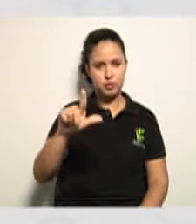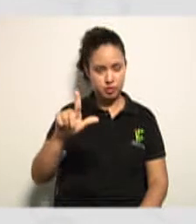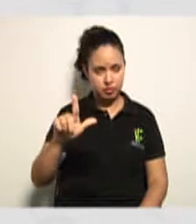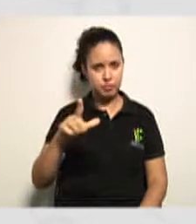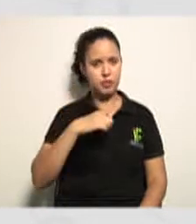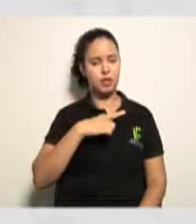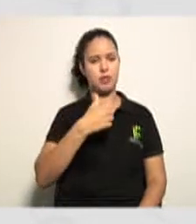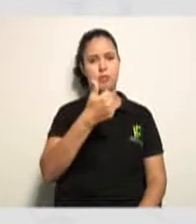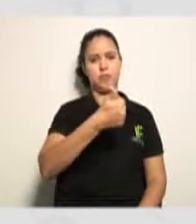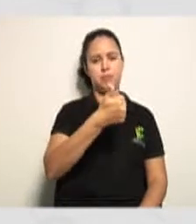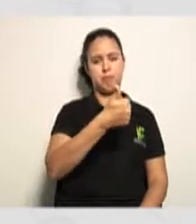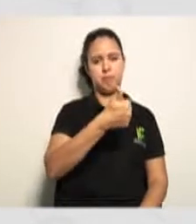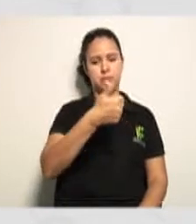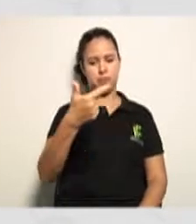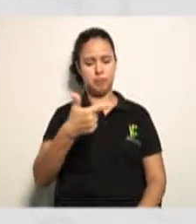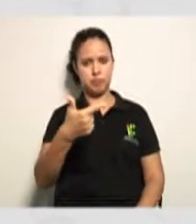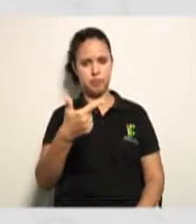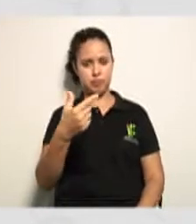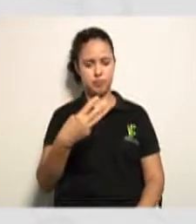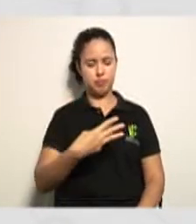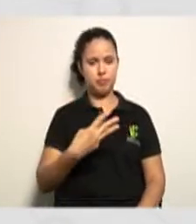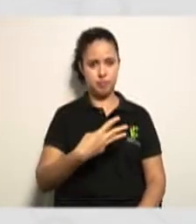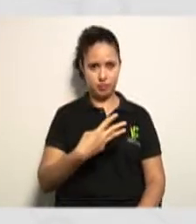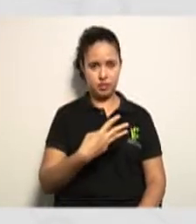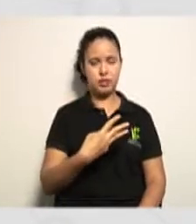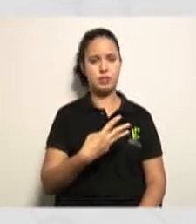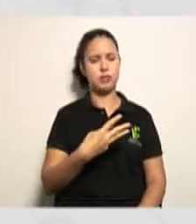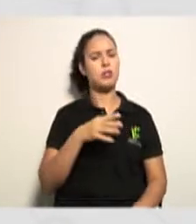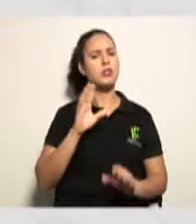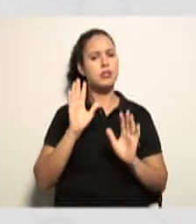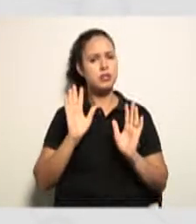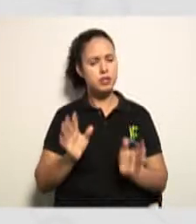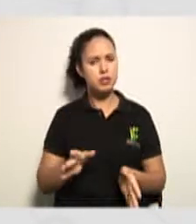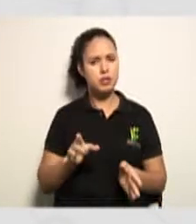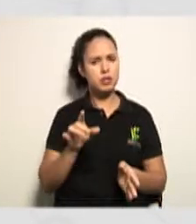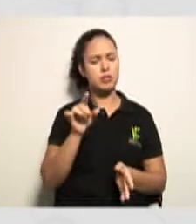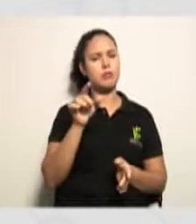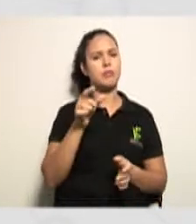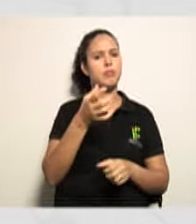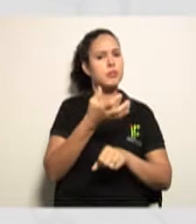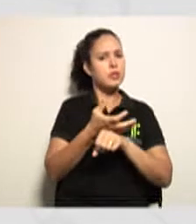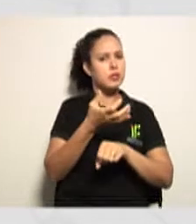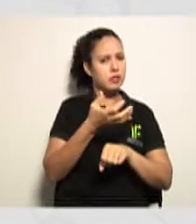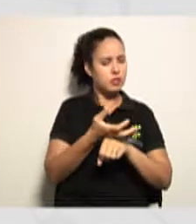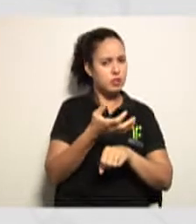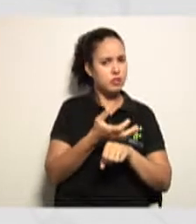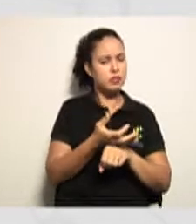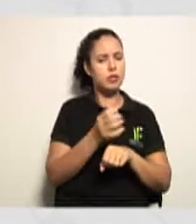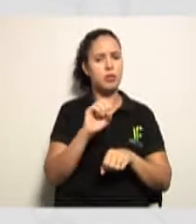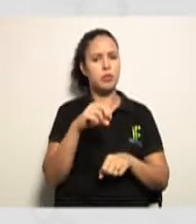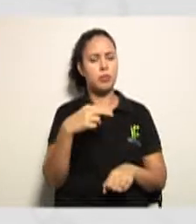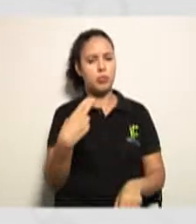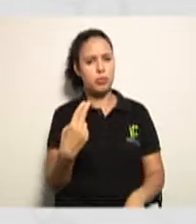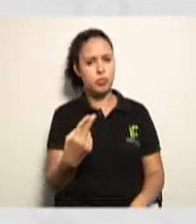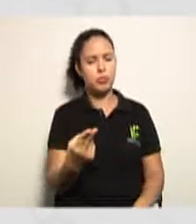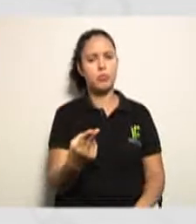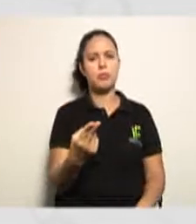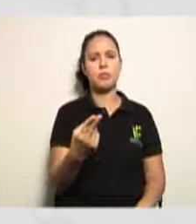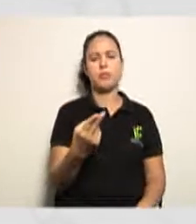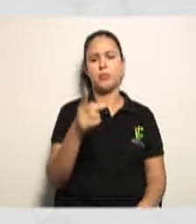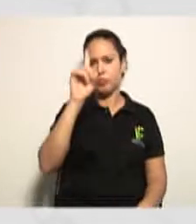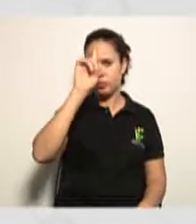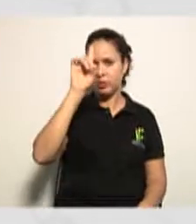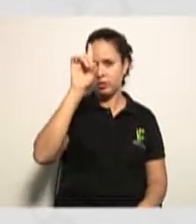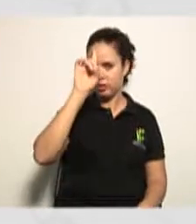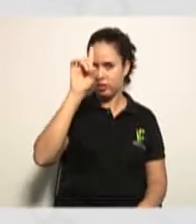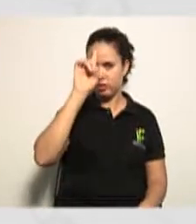vocês já viram em relação a esses setores em algum momento no dia a dia lá nas disciplinas que vocês já